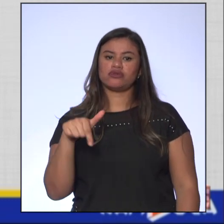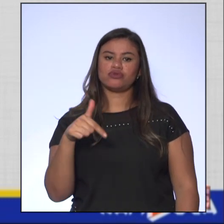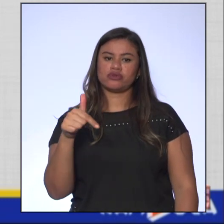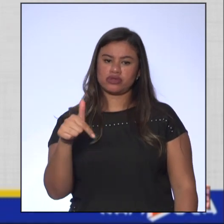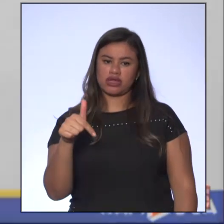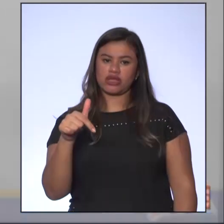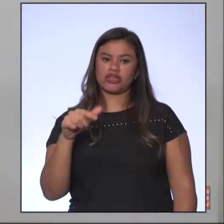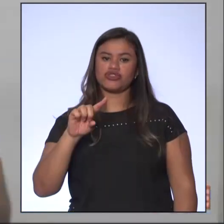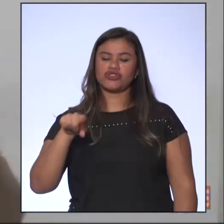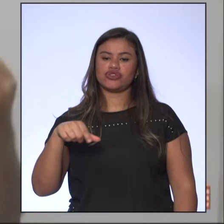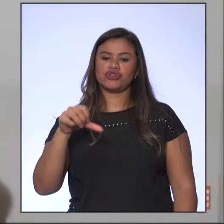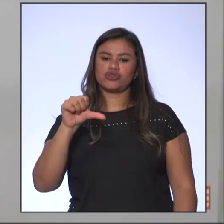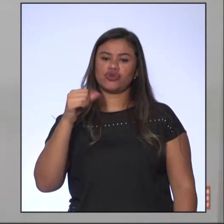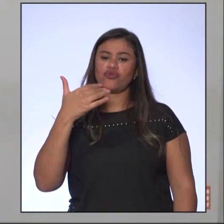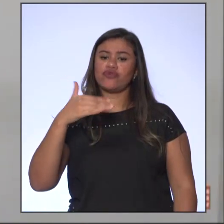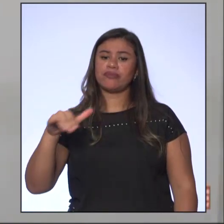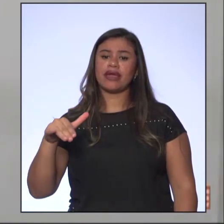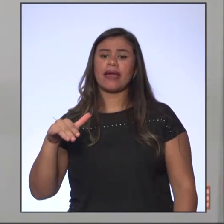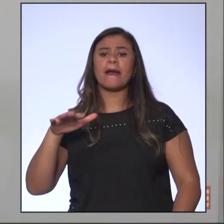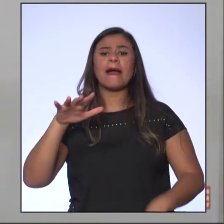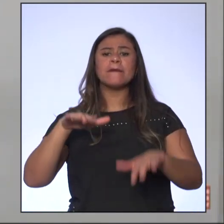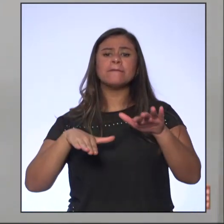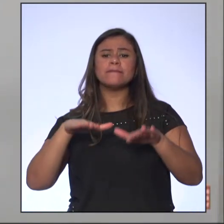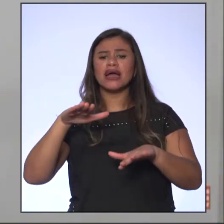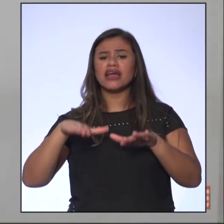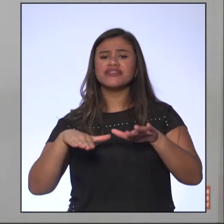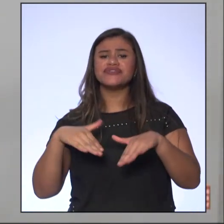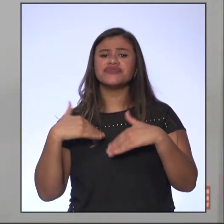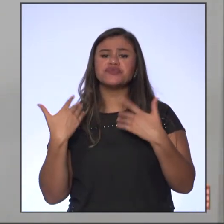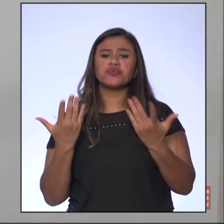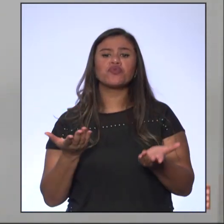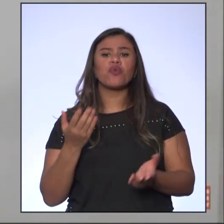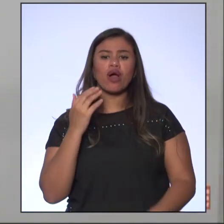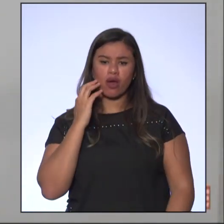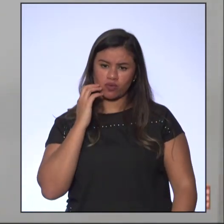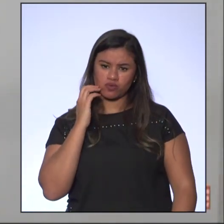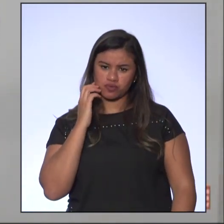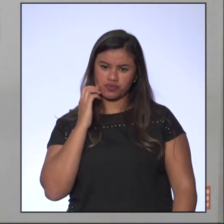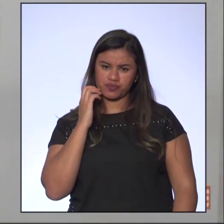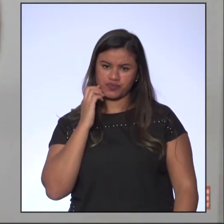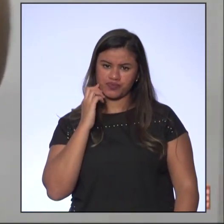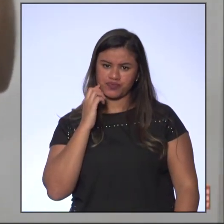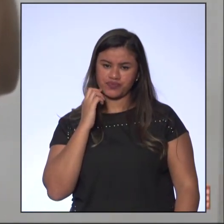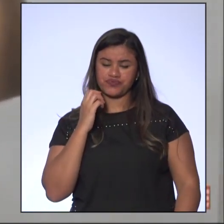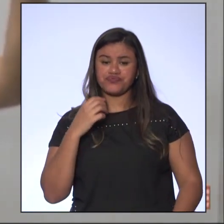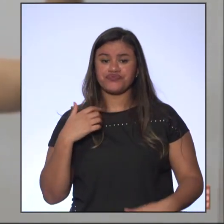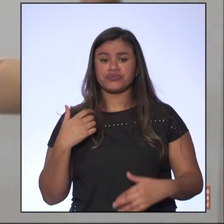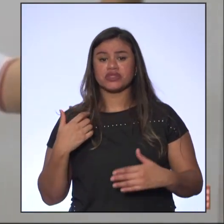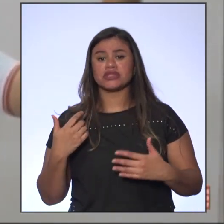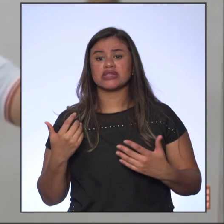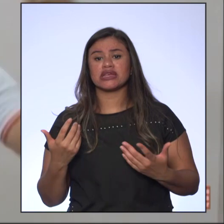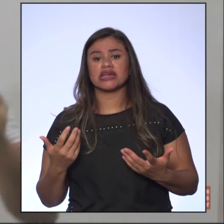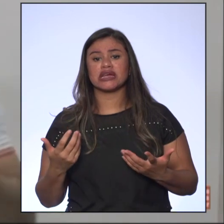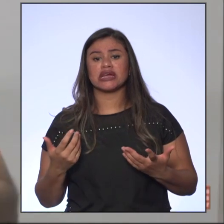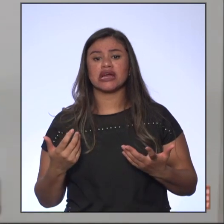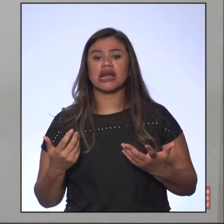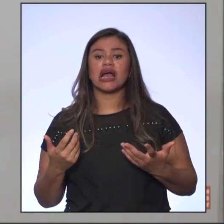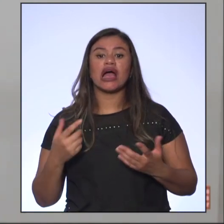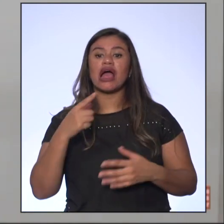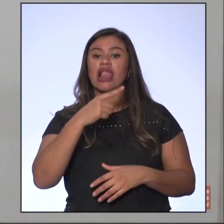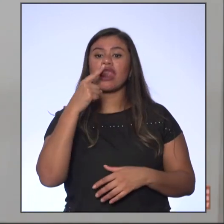para mim aqui. Ele quer saber, nesse caso aí, a média. A questão não vai te dizer se é uma